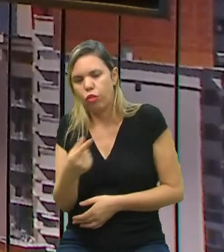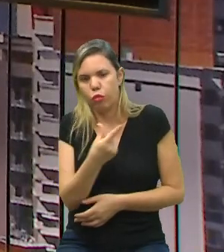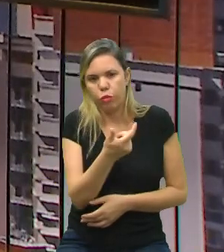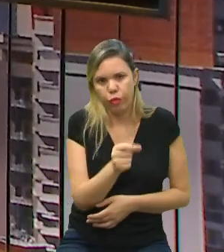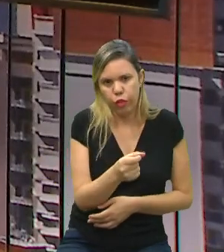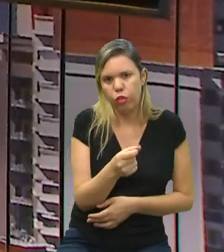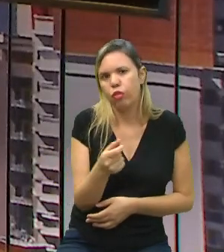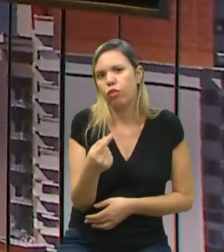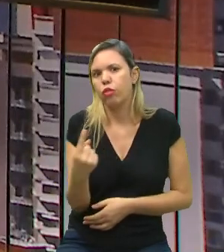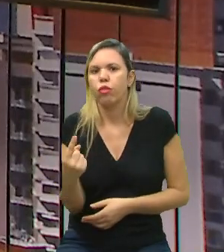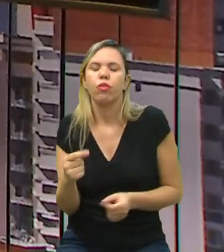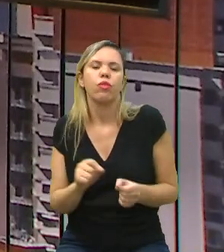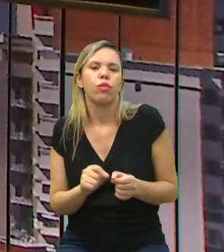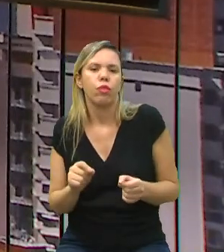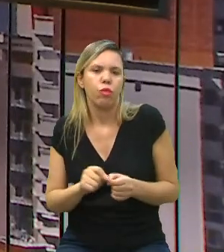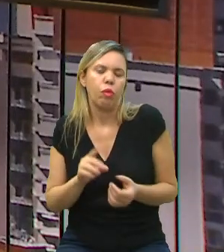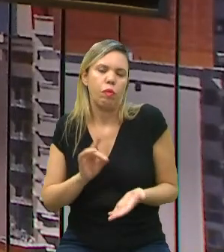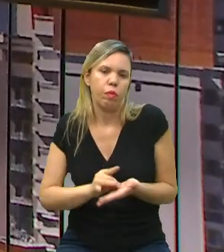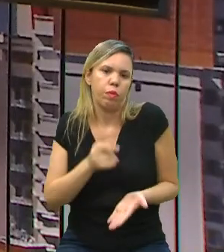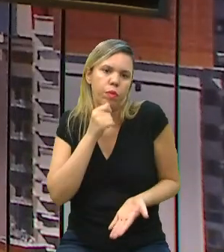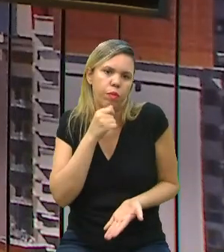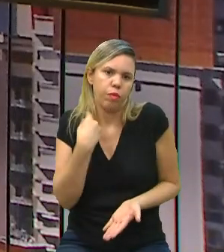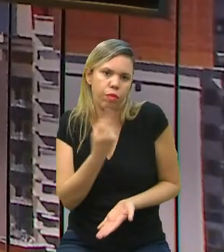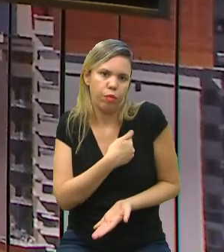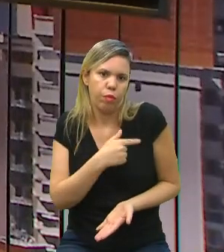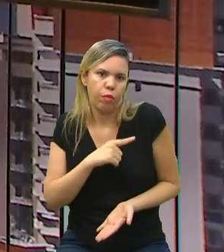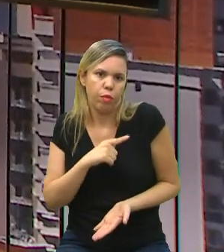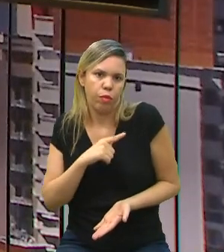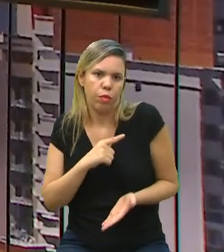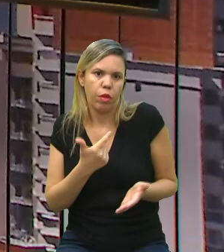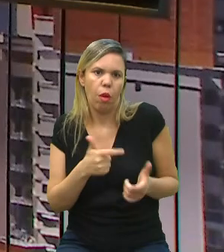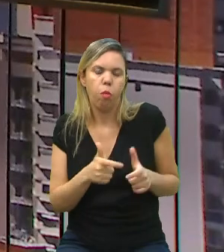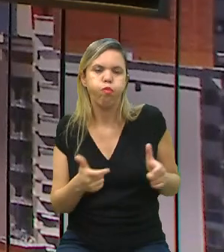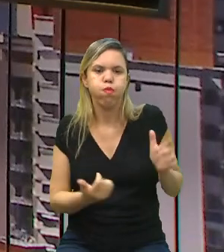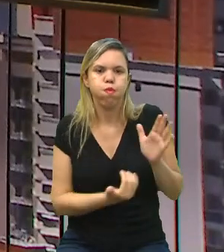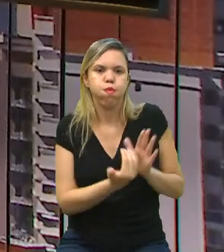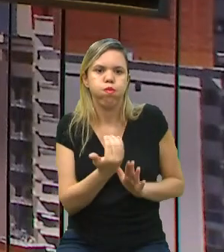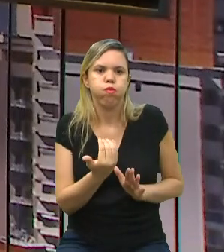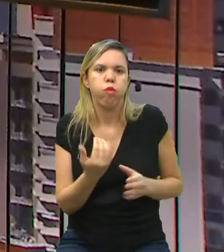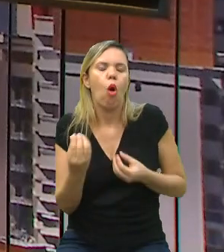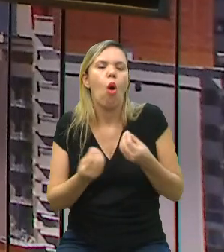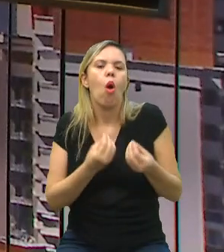um aumento. Como dá, então, para reverter esse caminho? É possível?